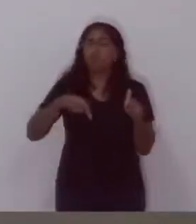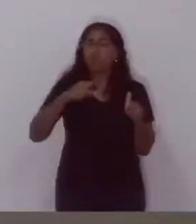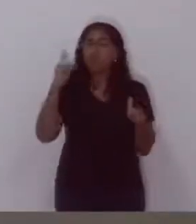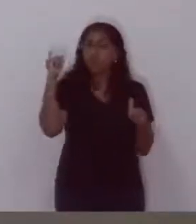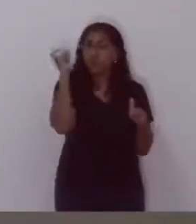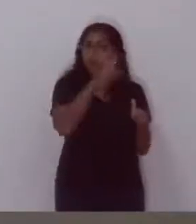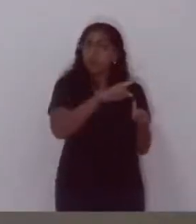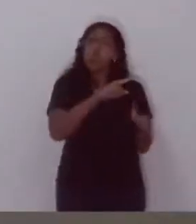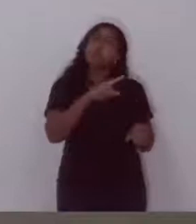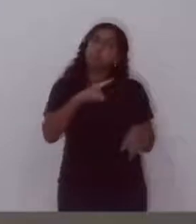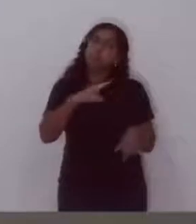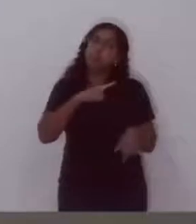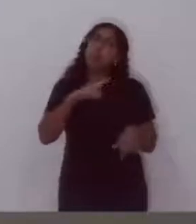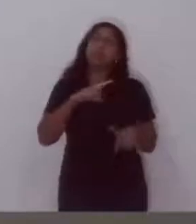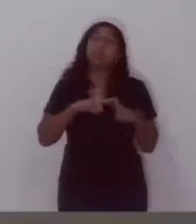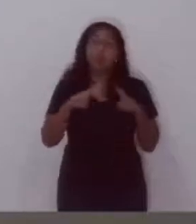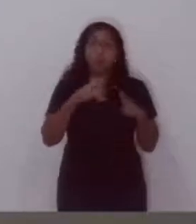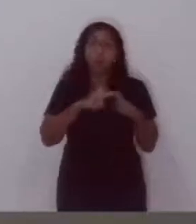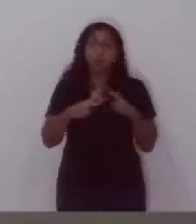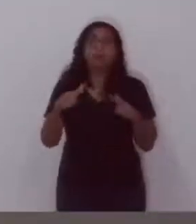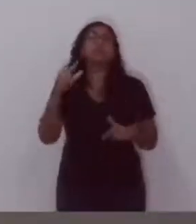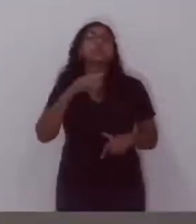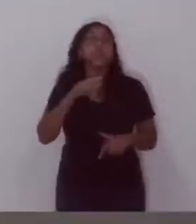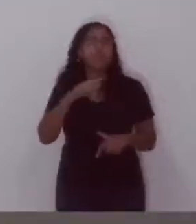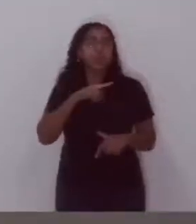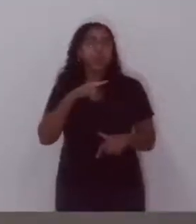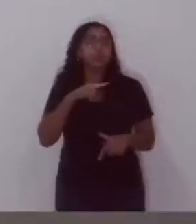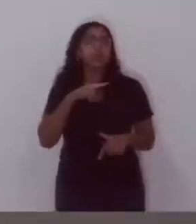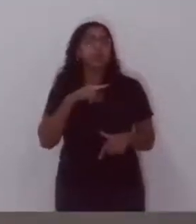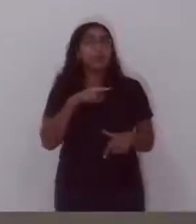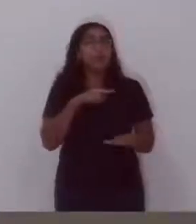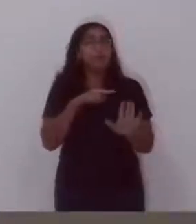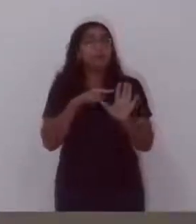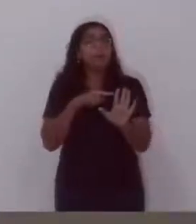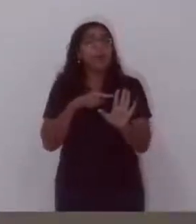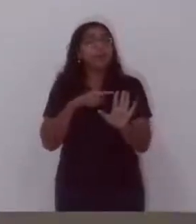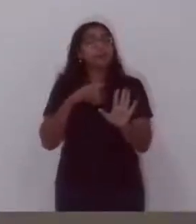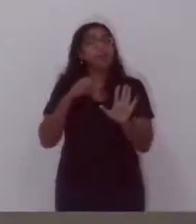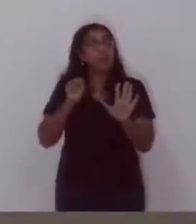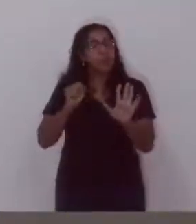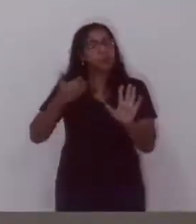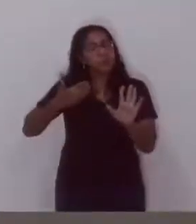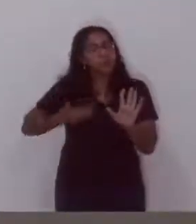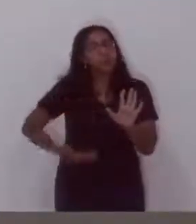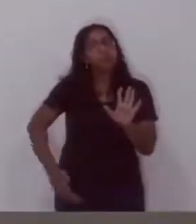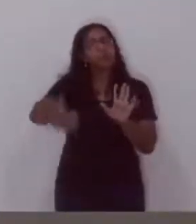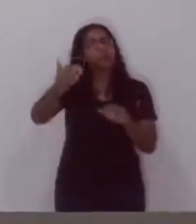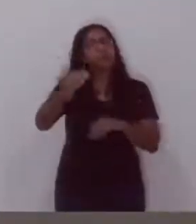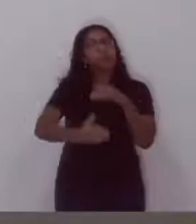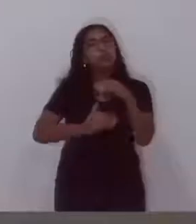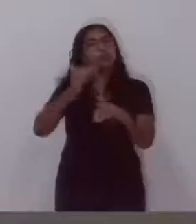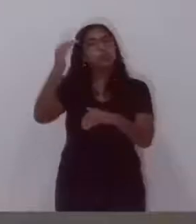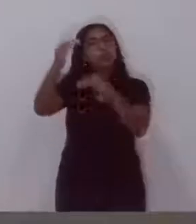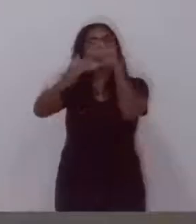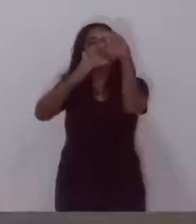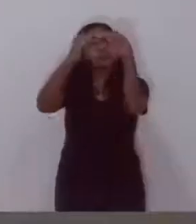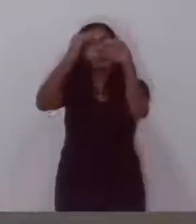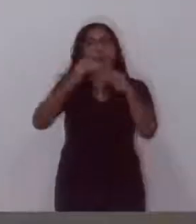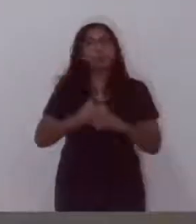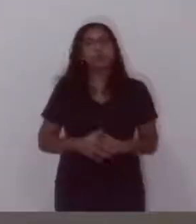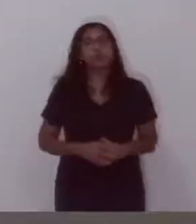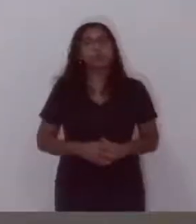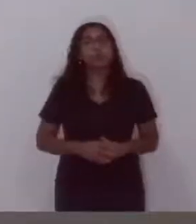temos. Temos problemas? Temos muitos problemas, mas nós podemos avançar, e avançar muito mais do que nós estamos